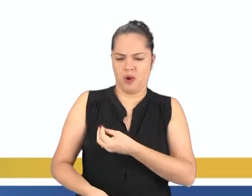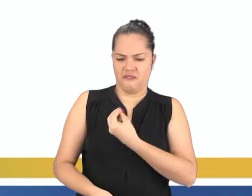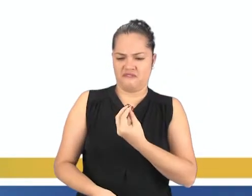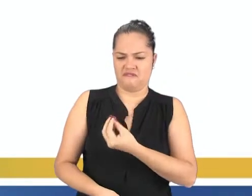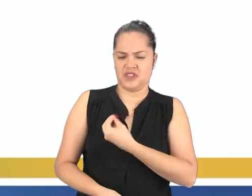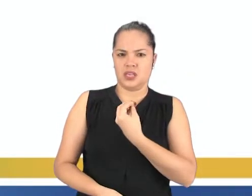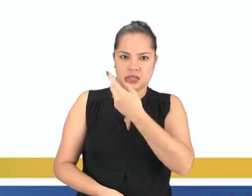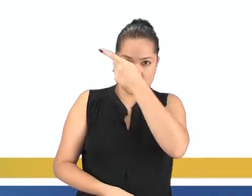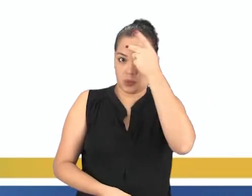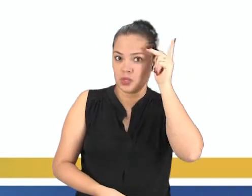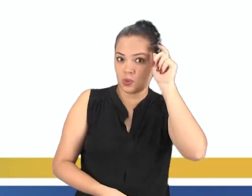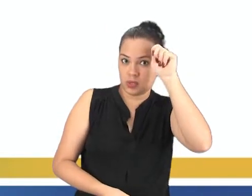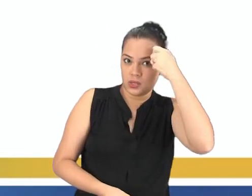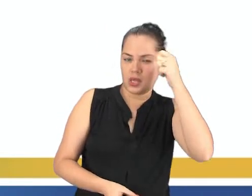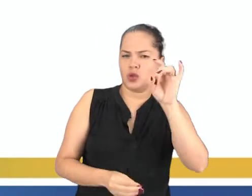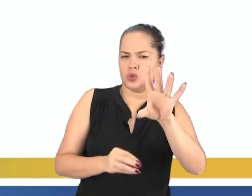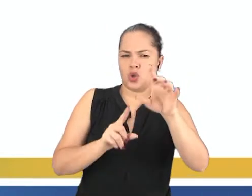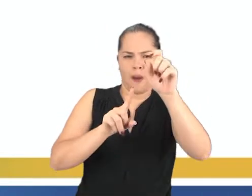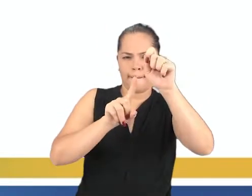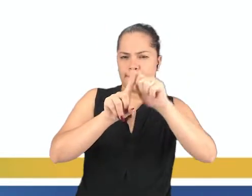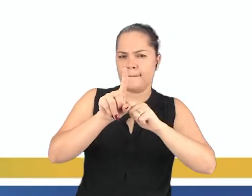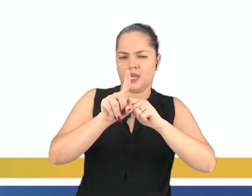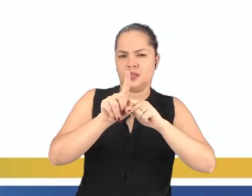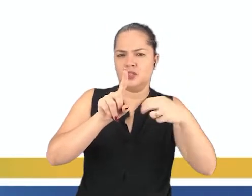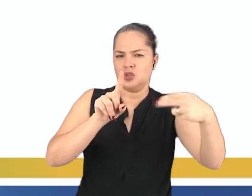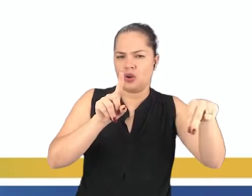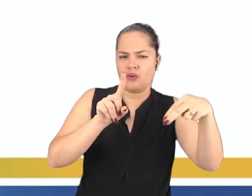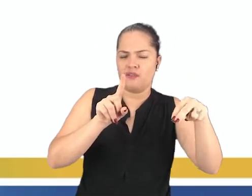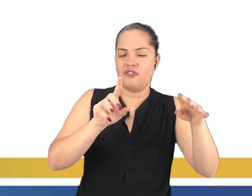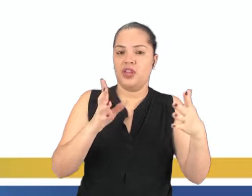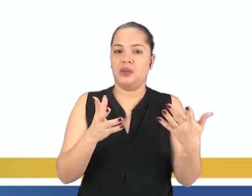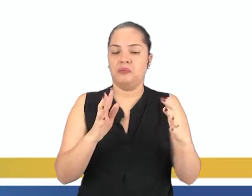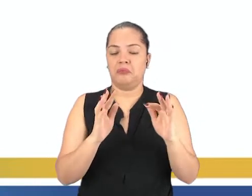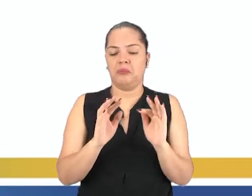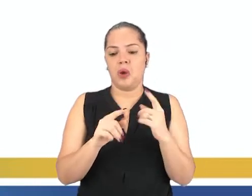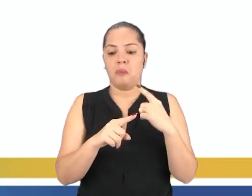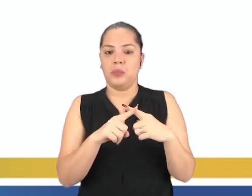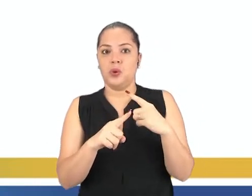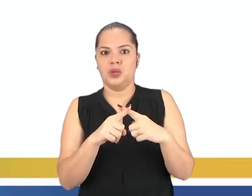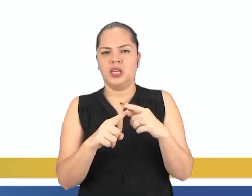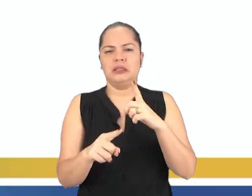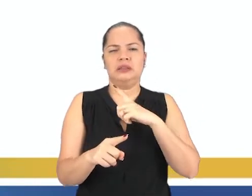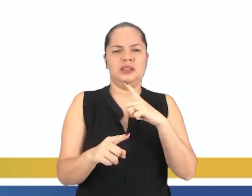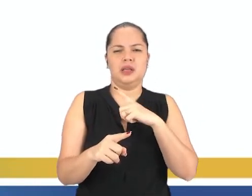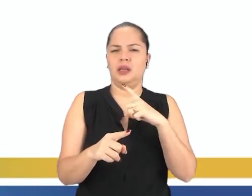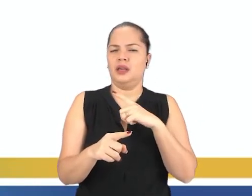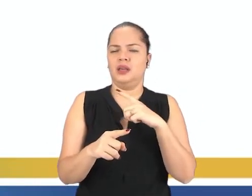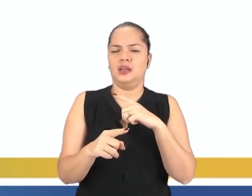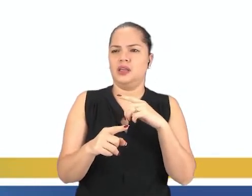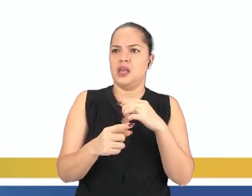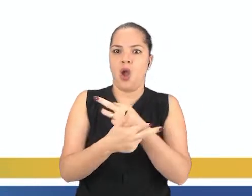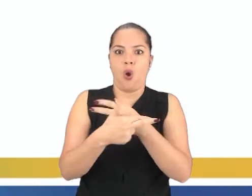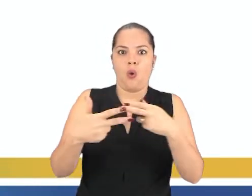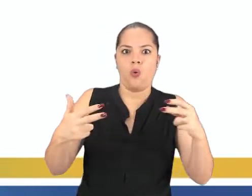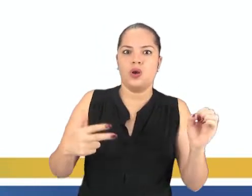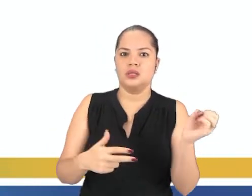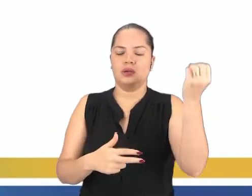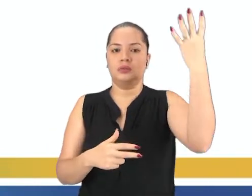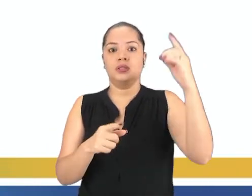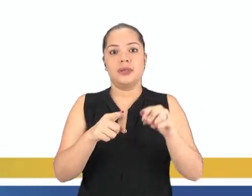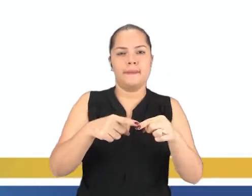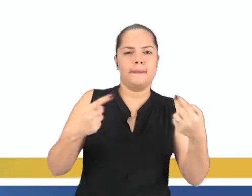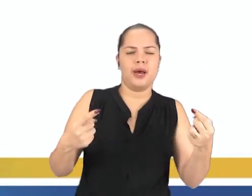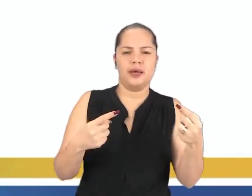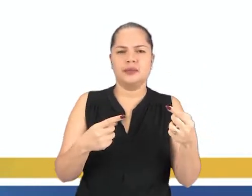novembro, né? Afinal, ocorre uma chuva de eventos em relação a isso. Nós nos acostumamos a acompanhar